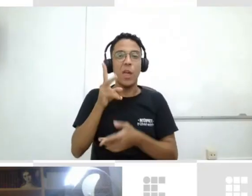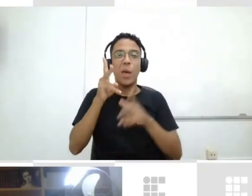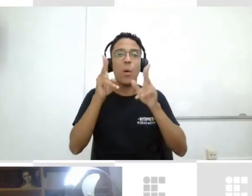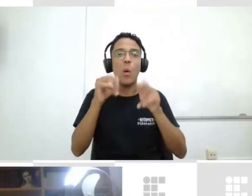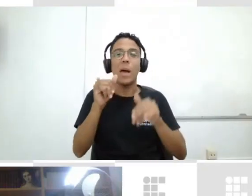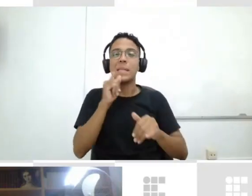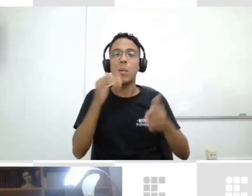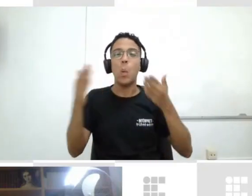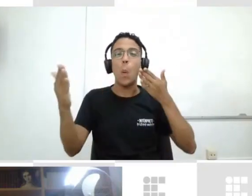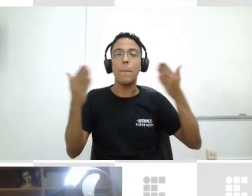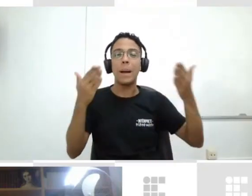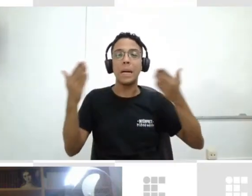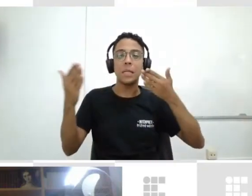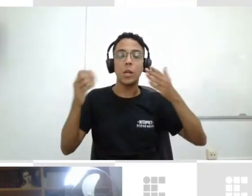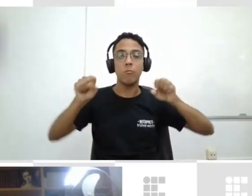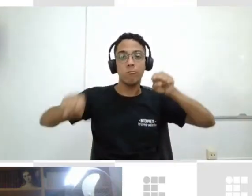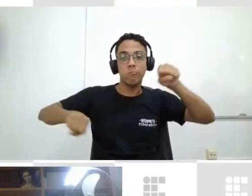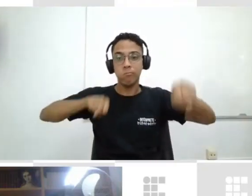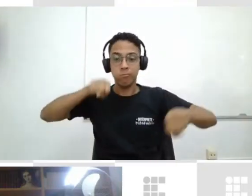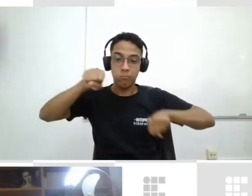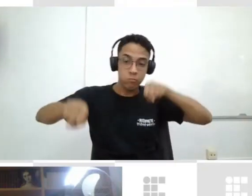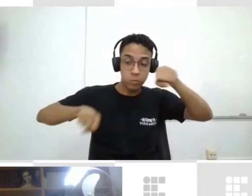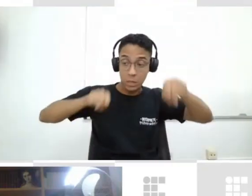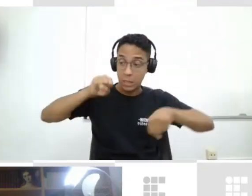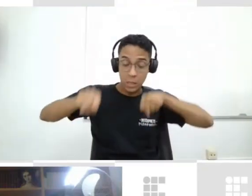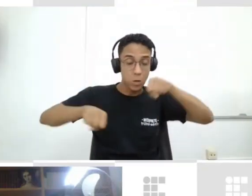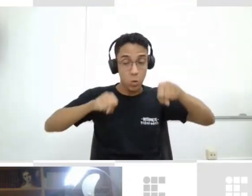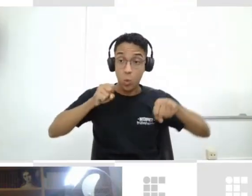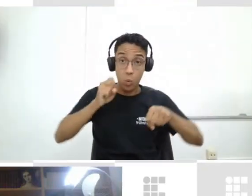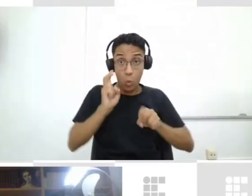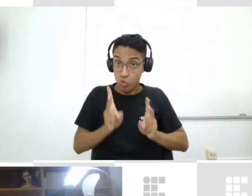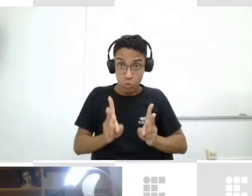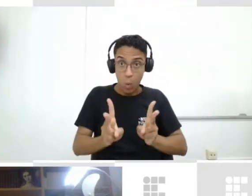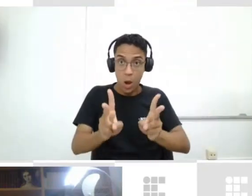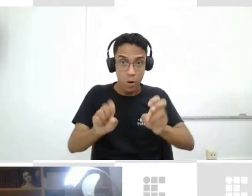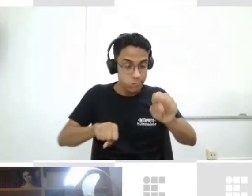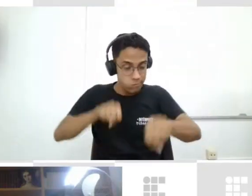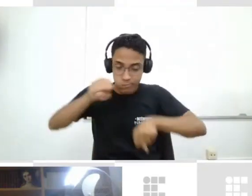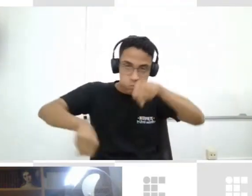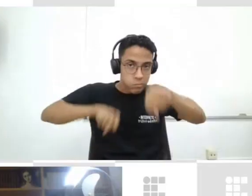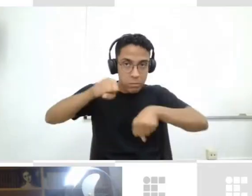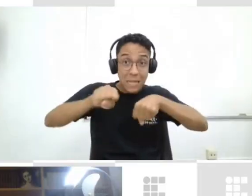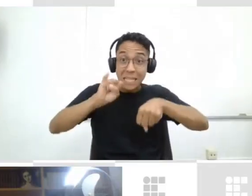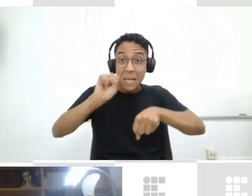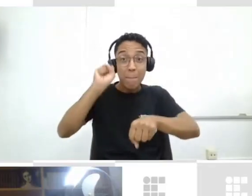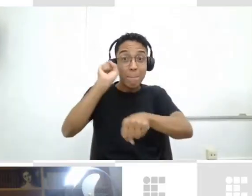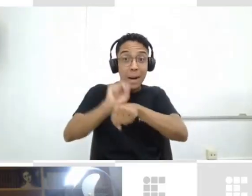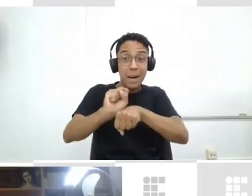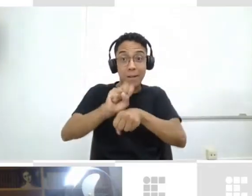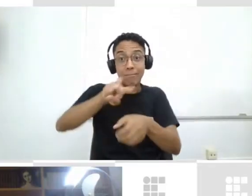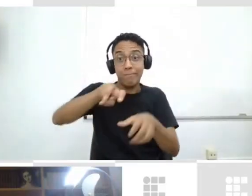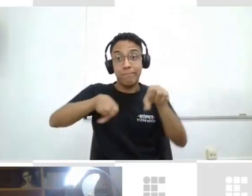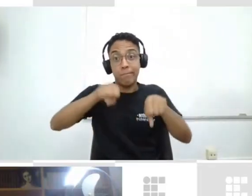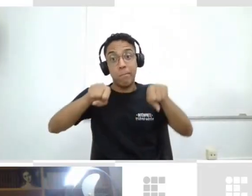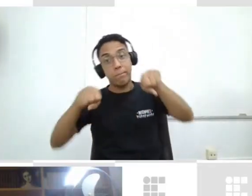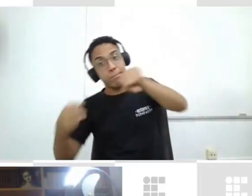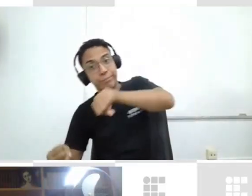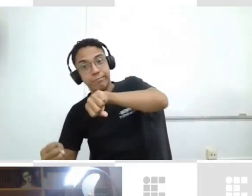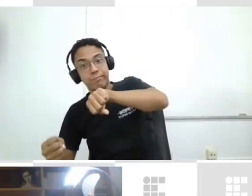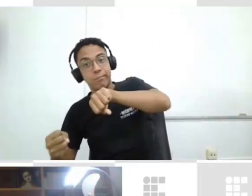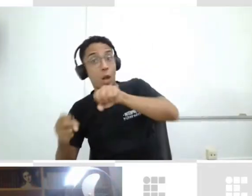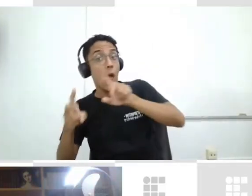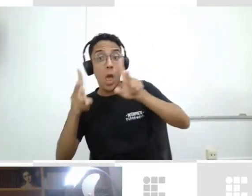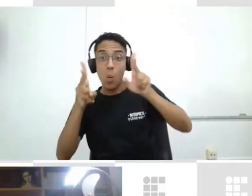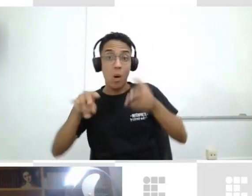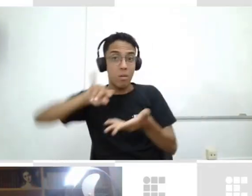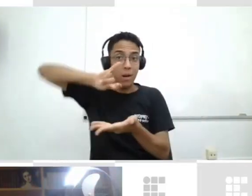que se parar, ele cai. Ele tem que estar em aceleração constante, ele tem que estar acumulando. Né? O